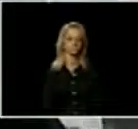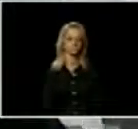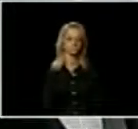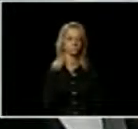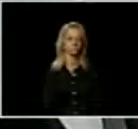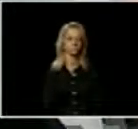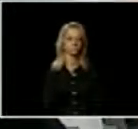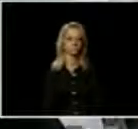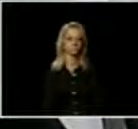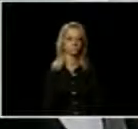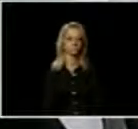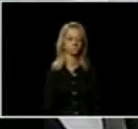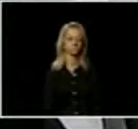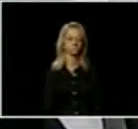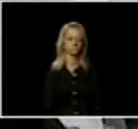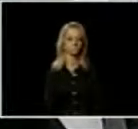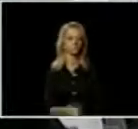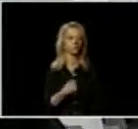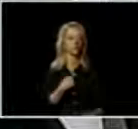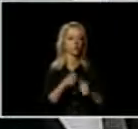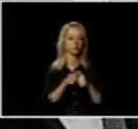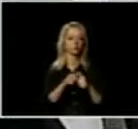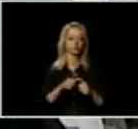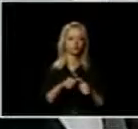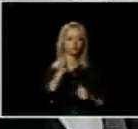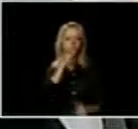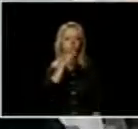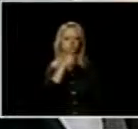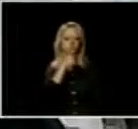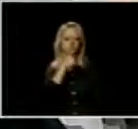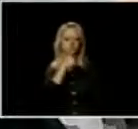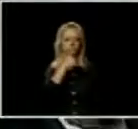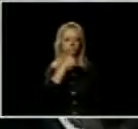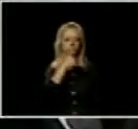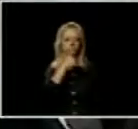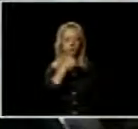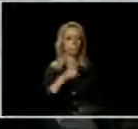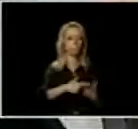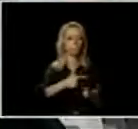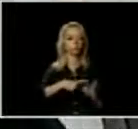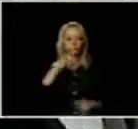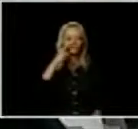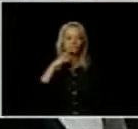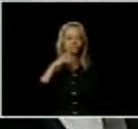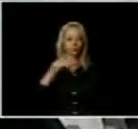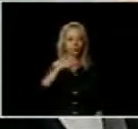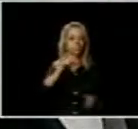Eu fico muito triste em ver a cidade de Taubaté sendo